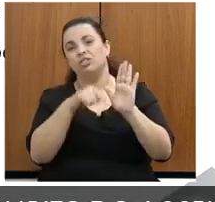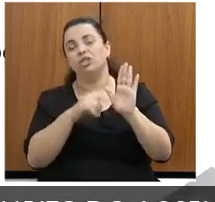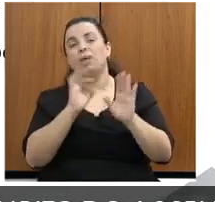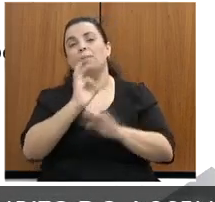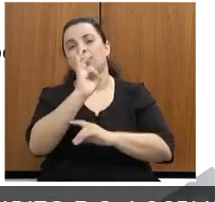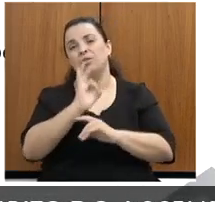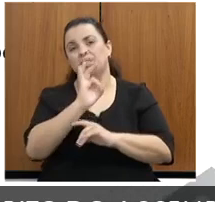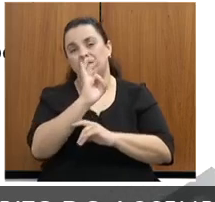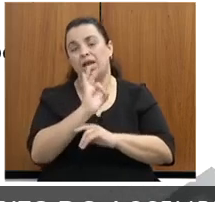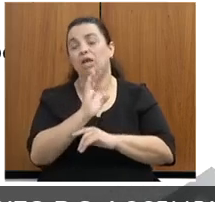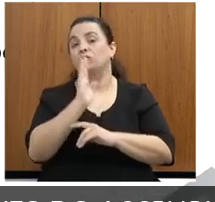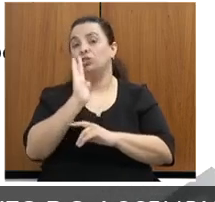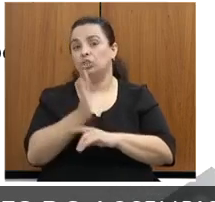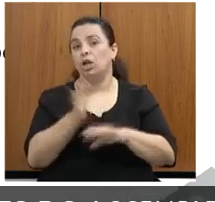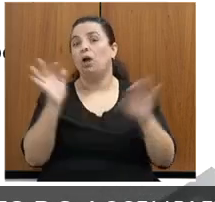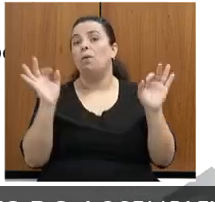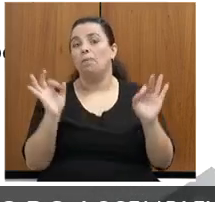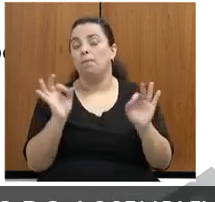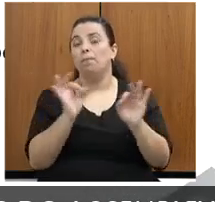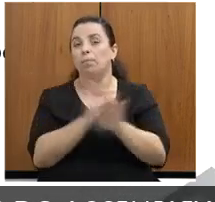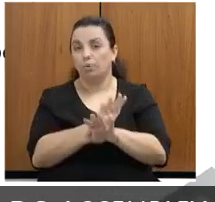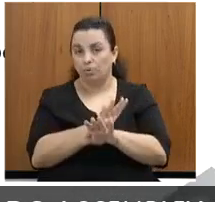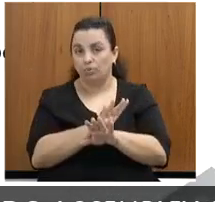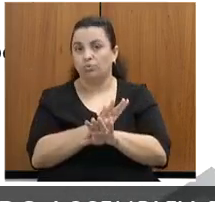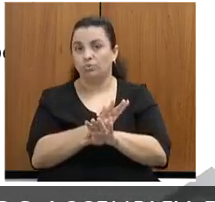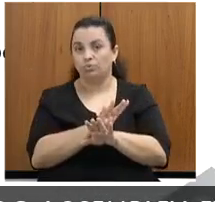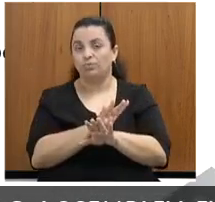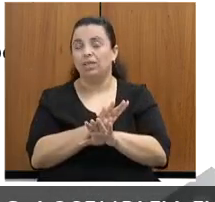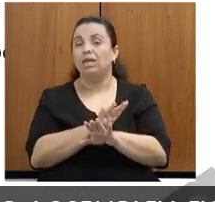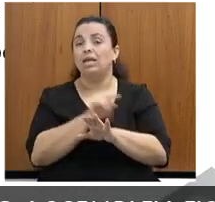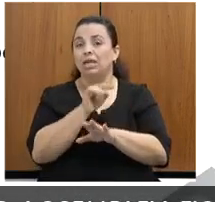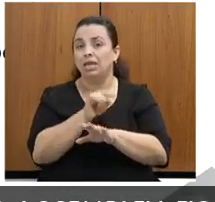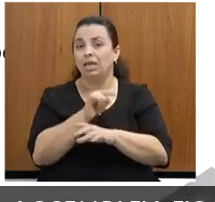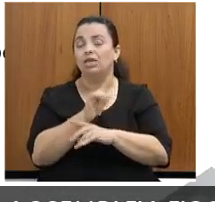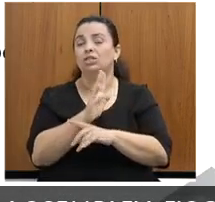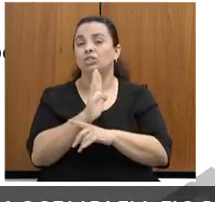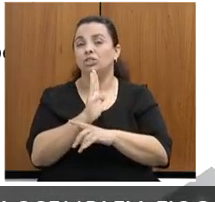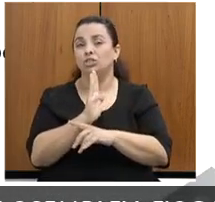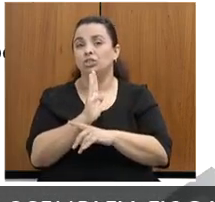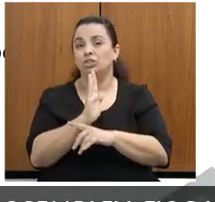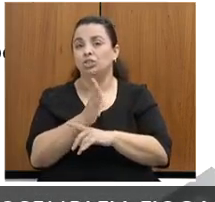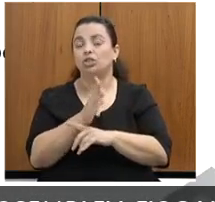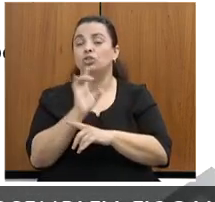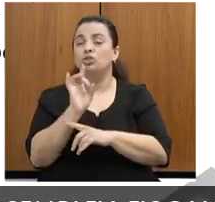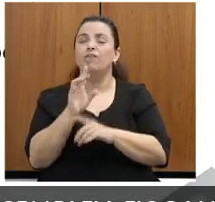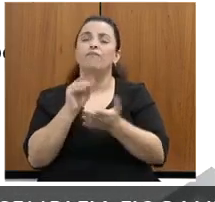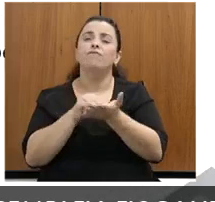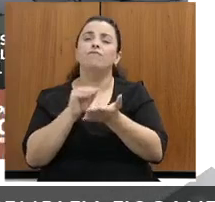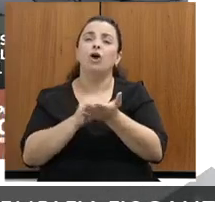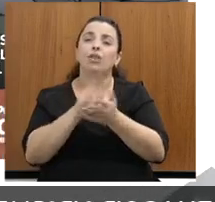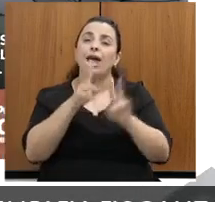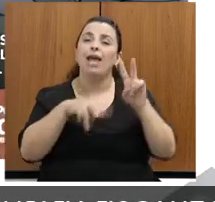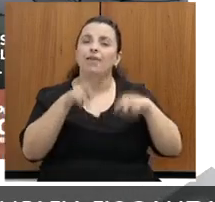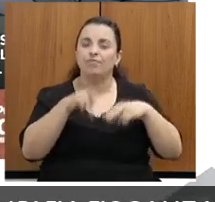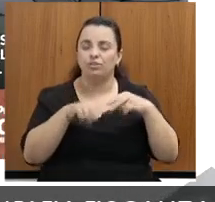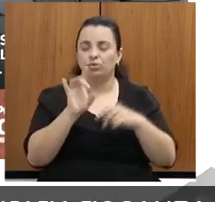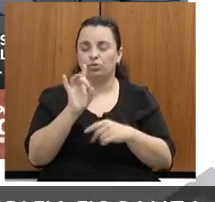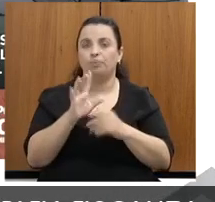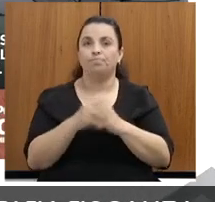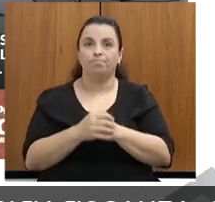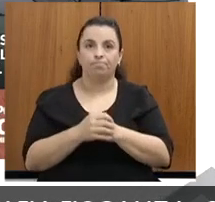está pronto e em sendo ultimada apenas a sua revisão pode passar